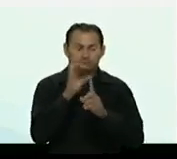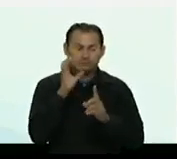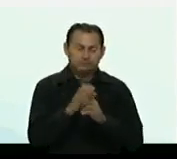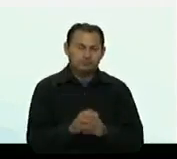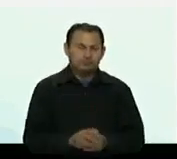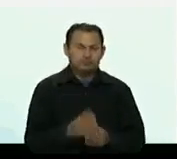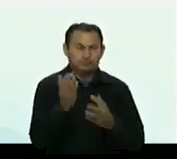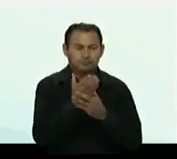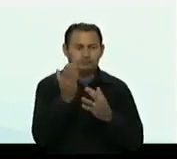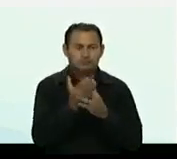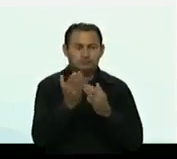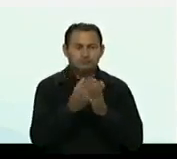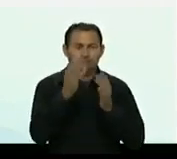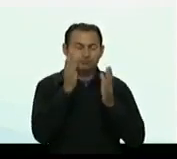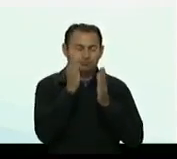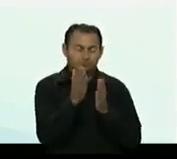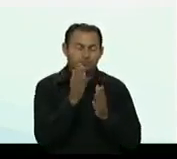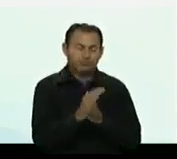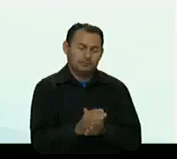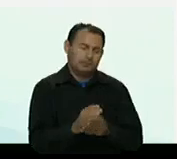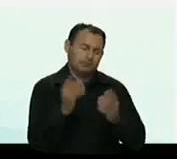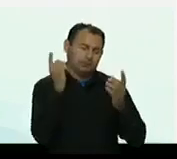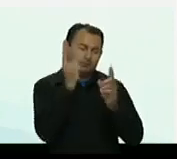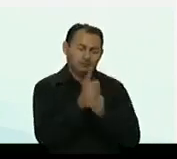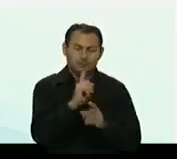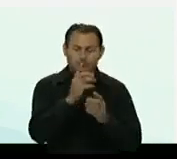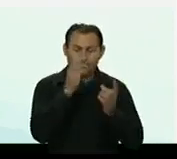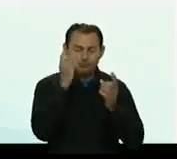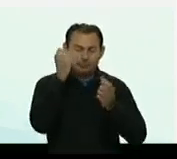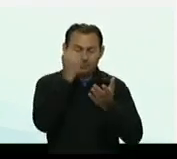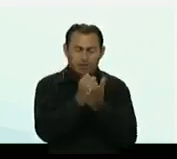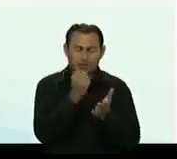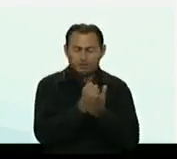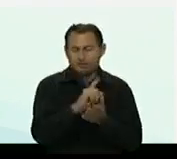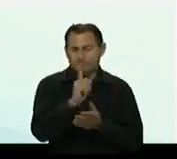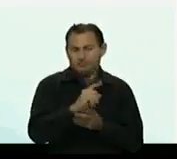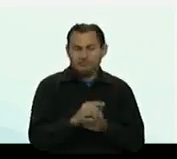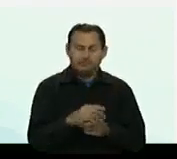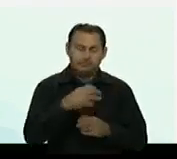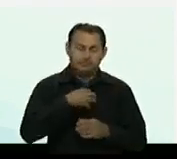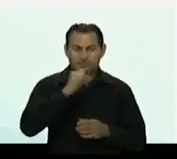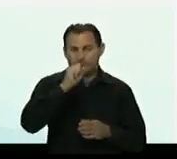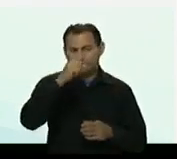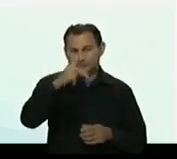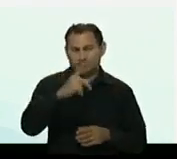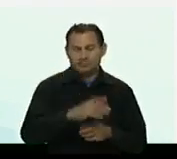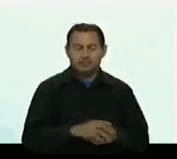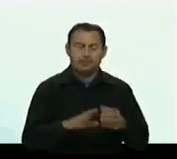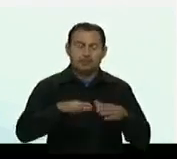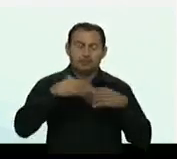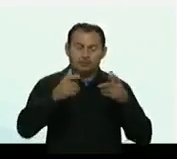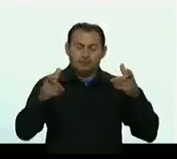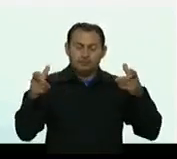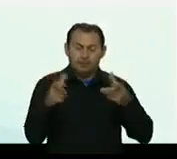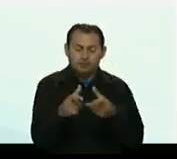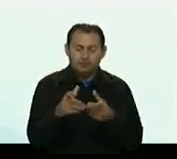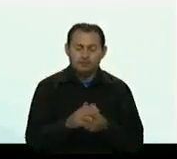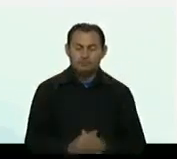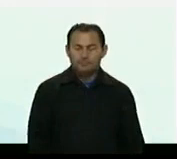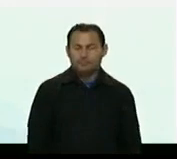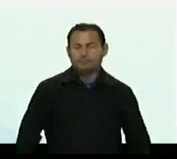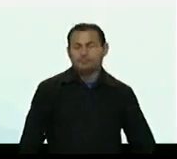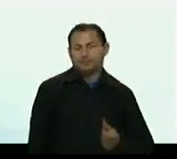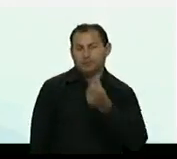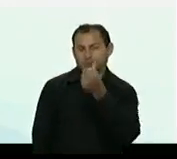intersecção entre as duas retas, que é o ponto em comum. Então, veja, nessa situação aqui, quando é menor